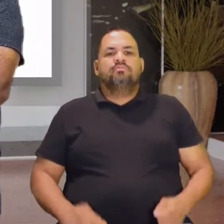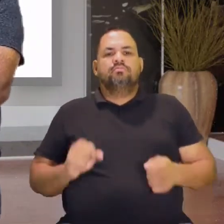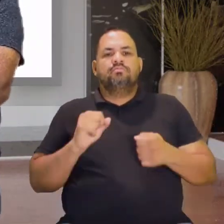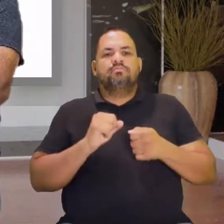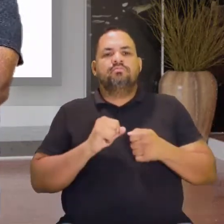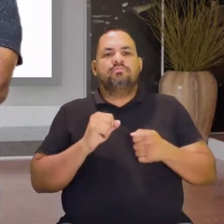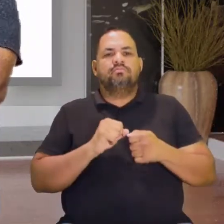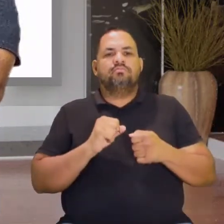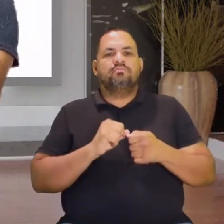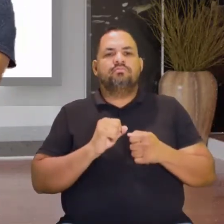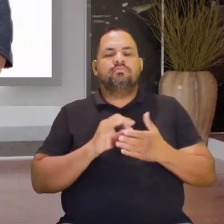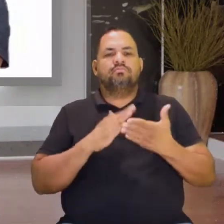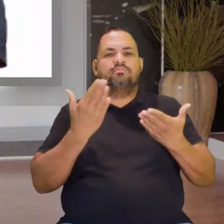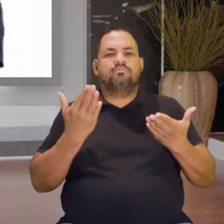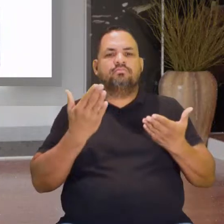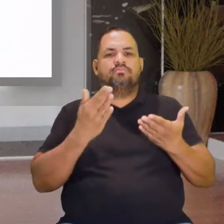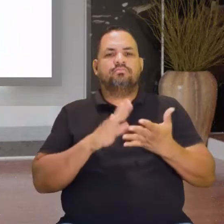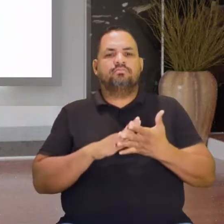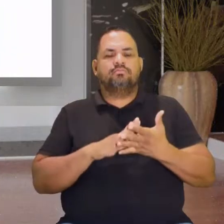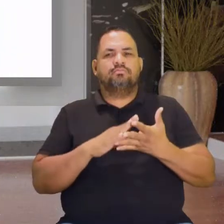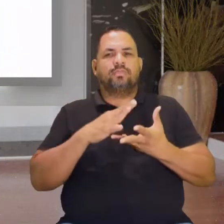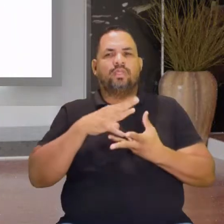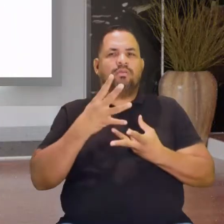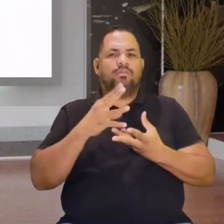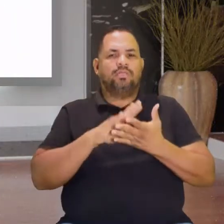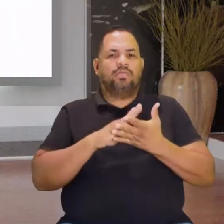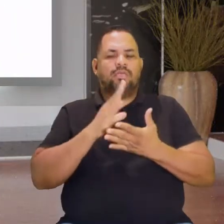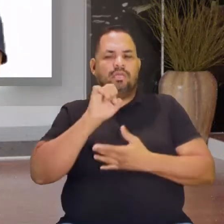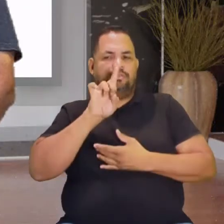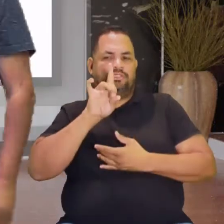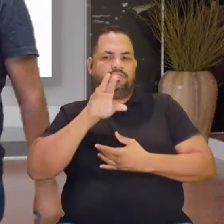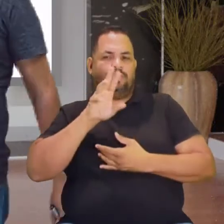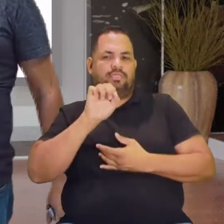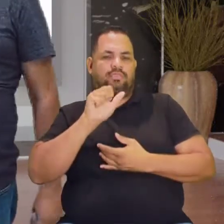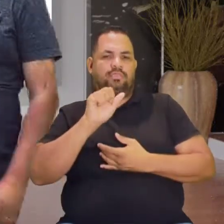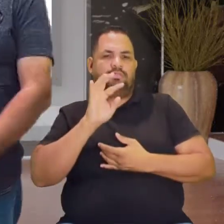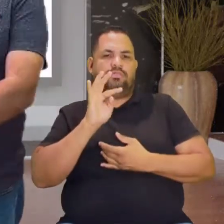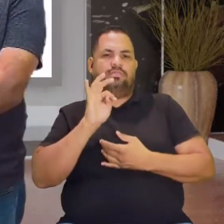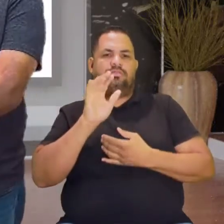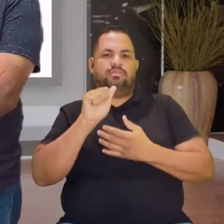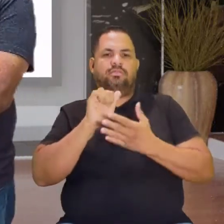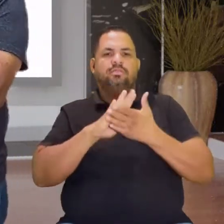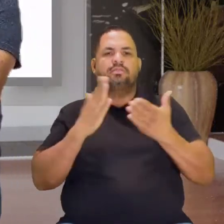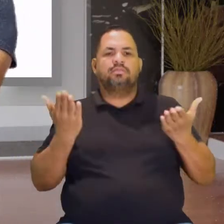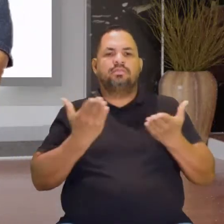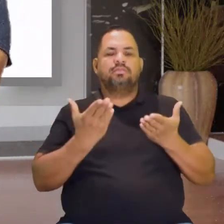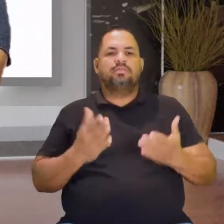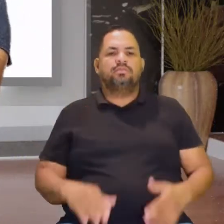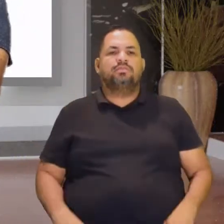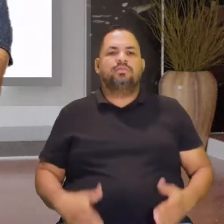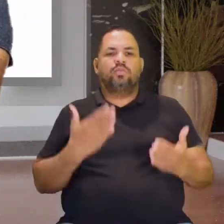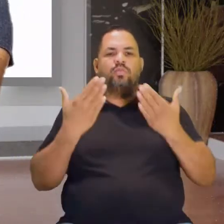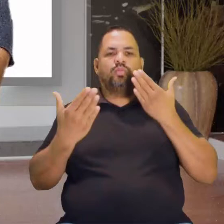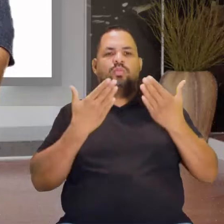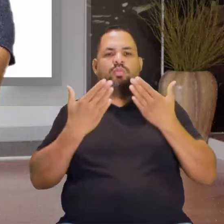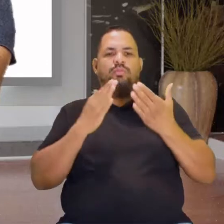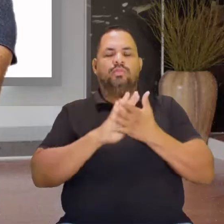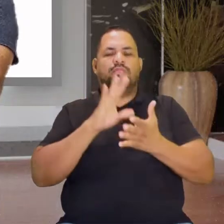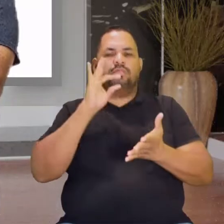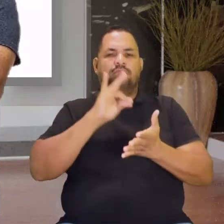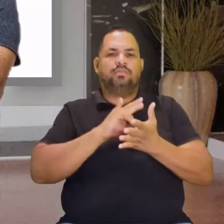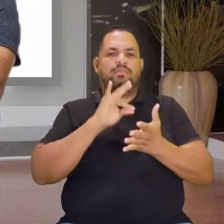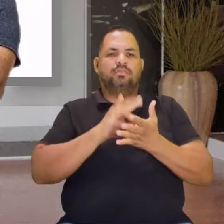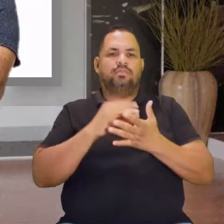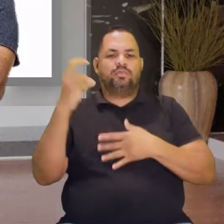fazendo uma obra ali abstrata, né? Ao mesmo tempo abstrata. Exatamente. E ao mesmo tempo comparando com o real, com